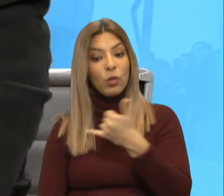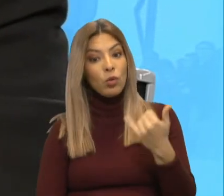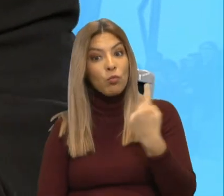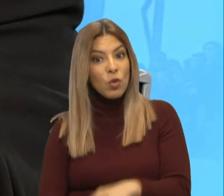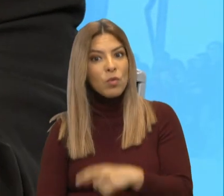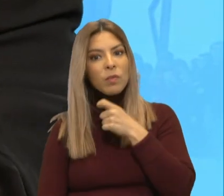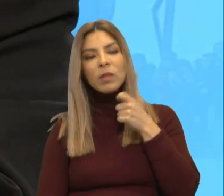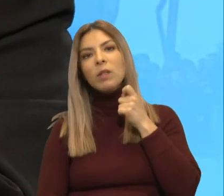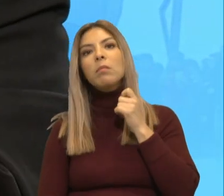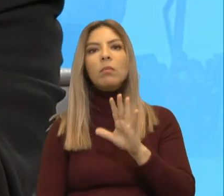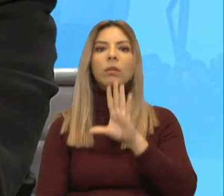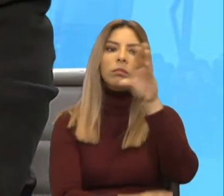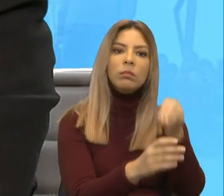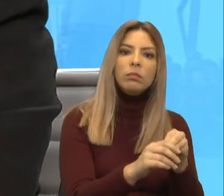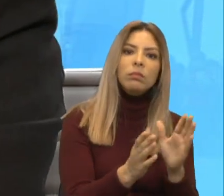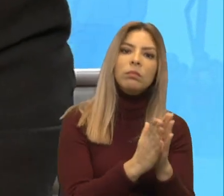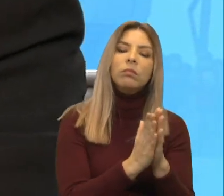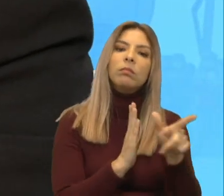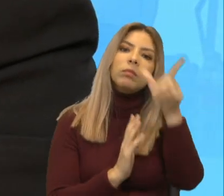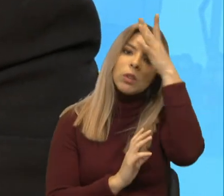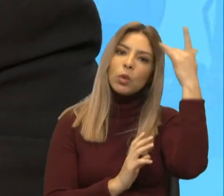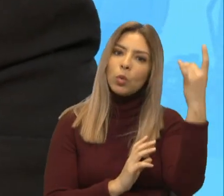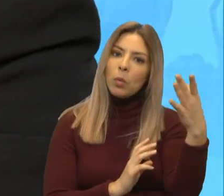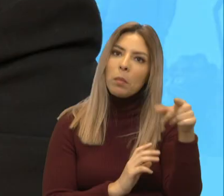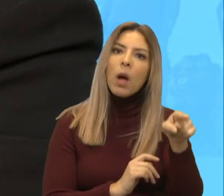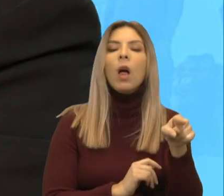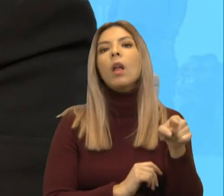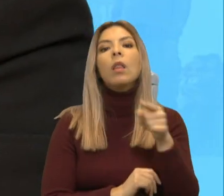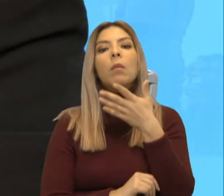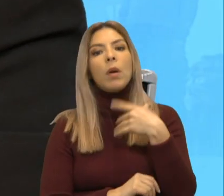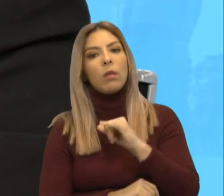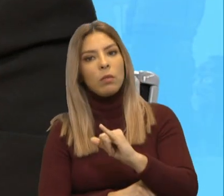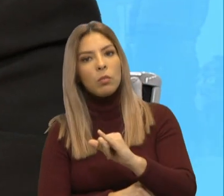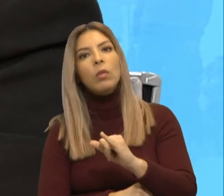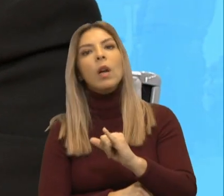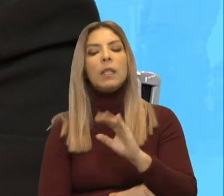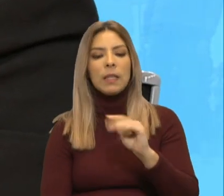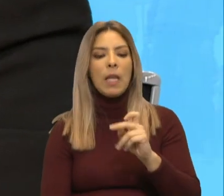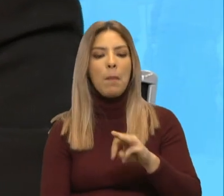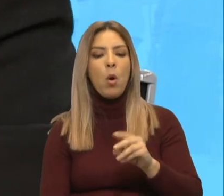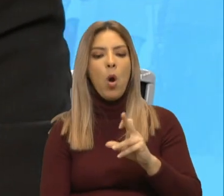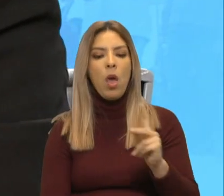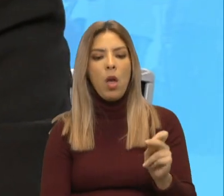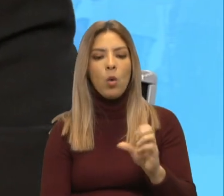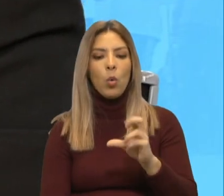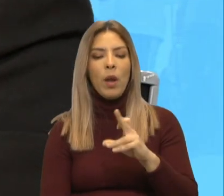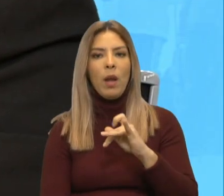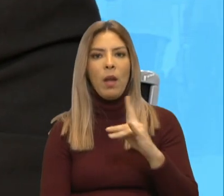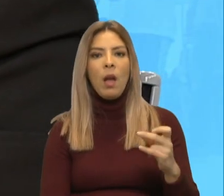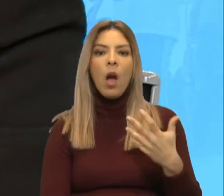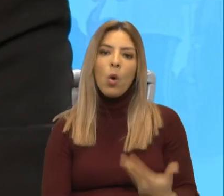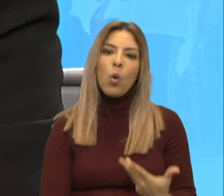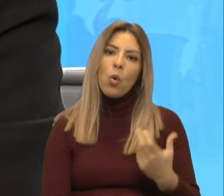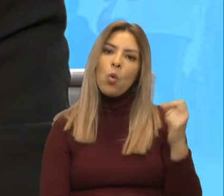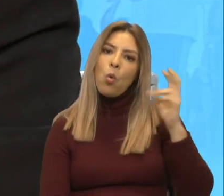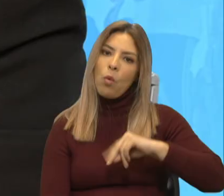numa paróquia, São Manuel Correia, da Arquidiocese de Évora, que está estudando, fazendo Direito Canónico na Universidade Católica. Agora vamos